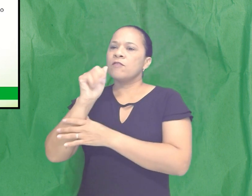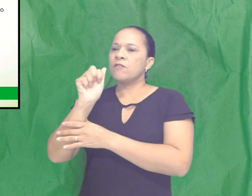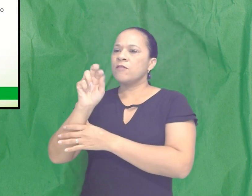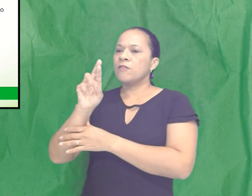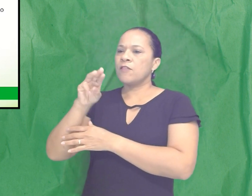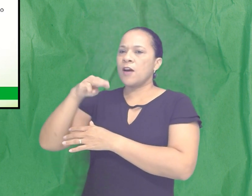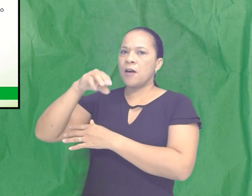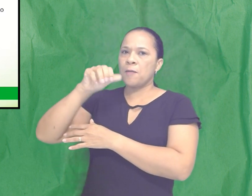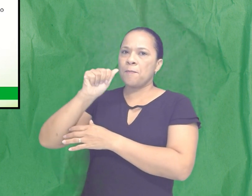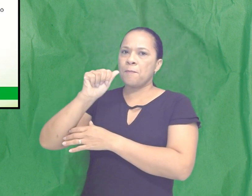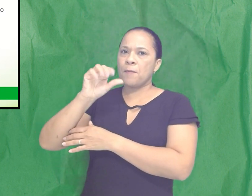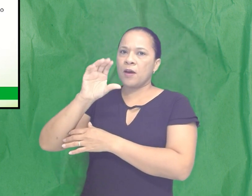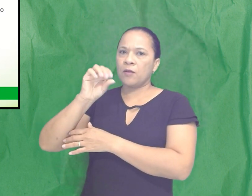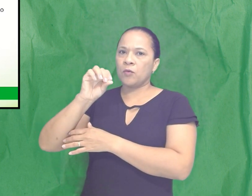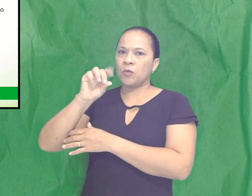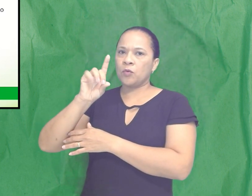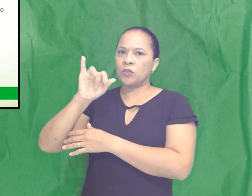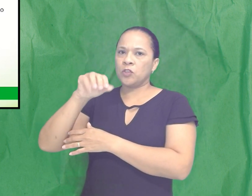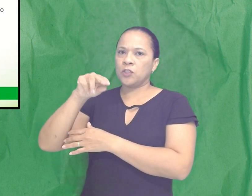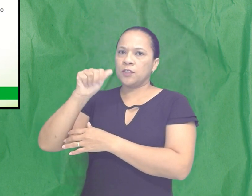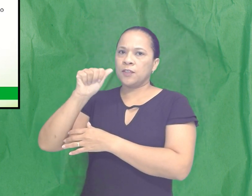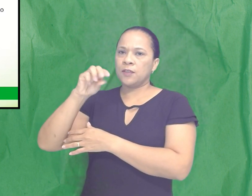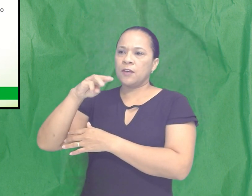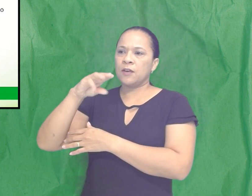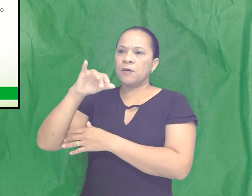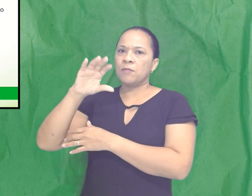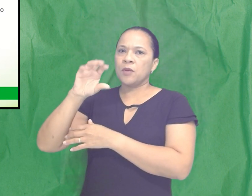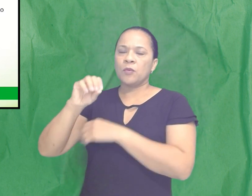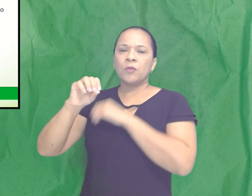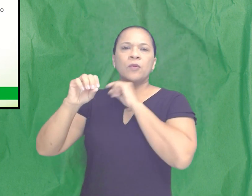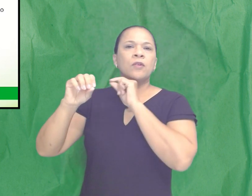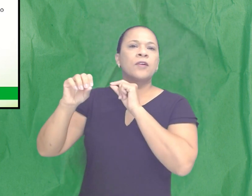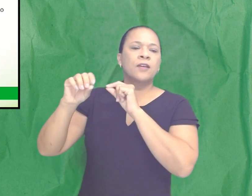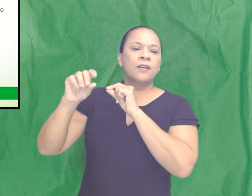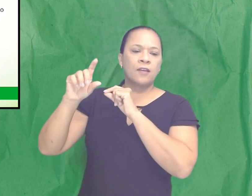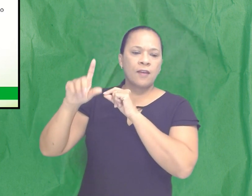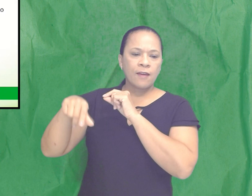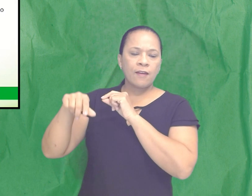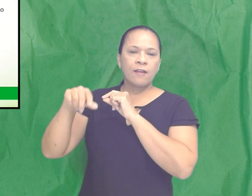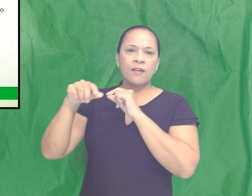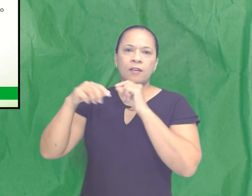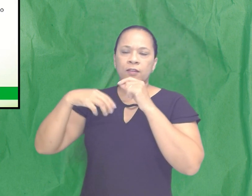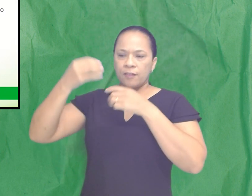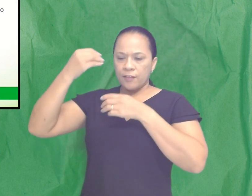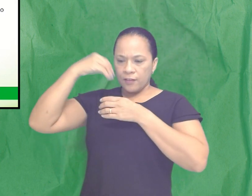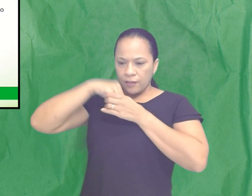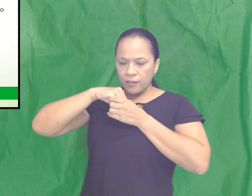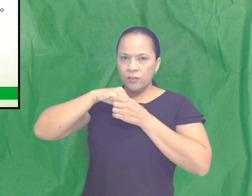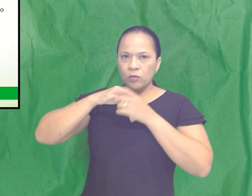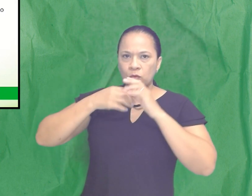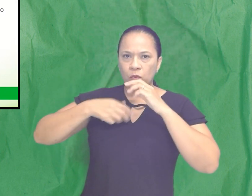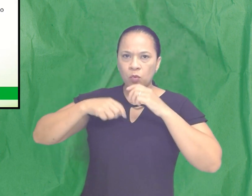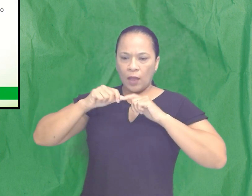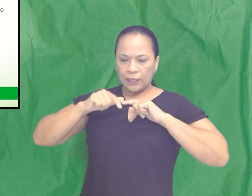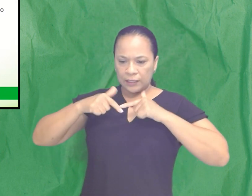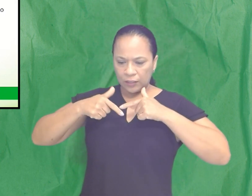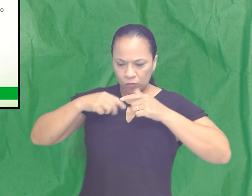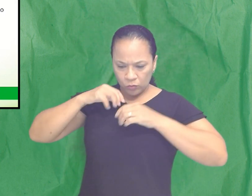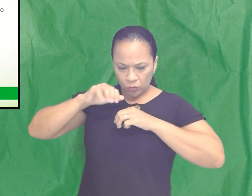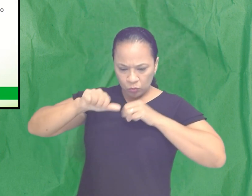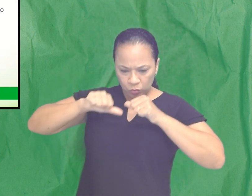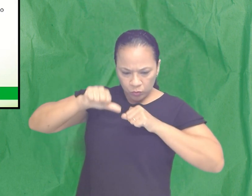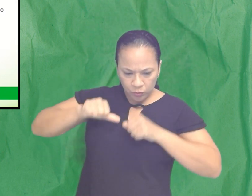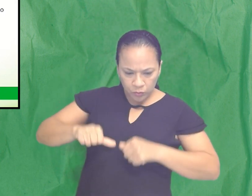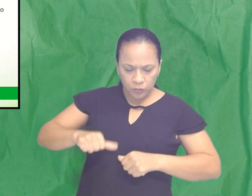Seria o estudo dos efeitos dos fármacos no organismo, o seu mecanismo de ação, a sua